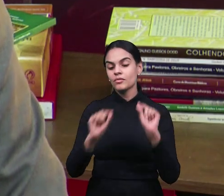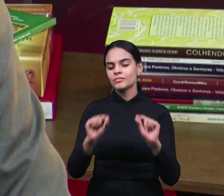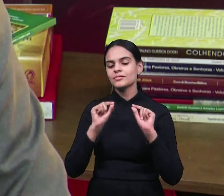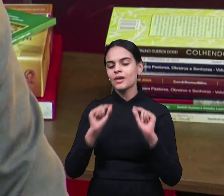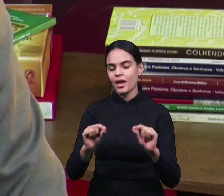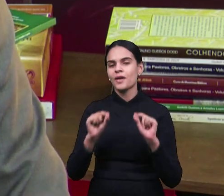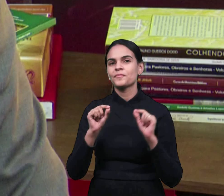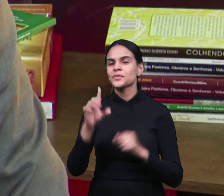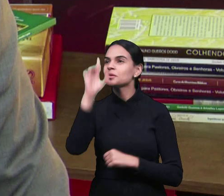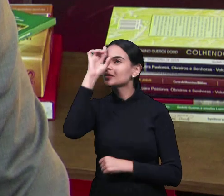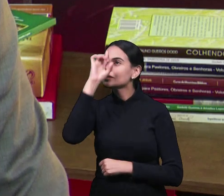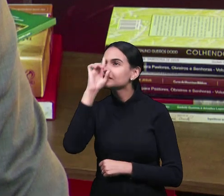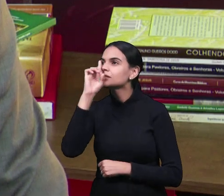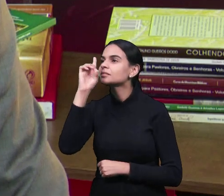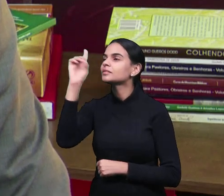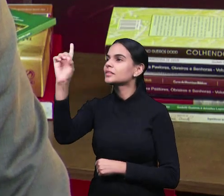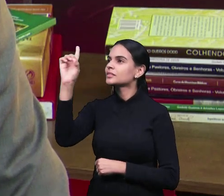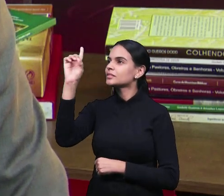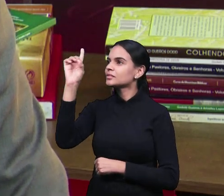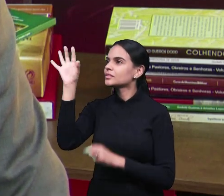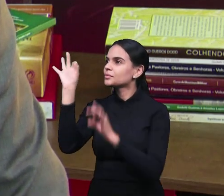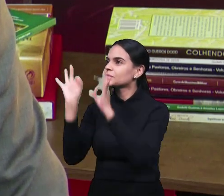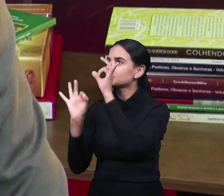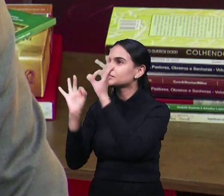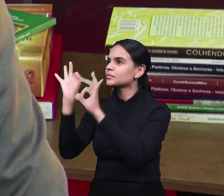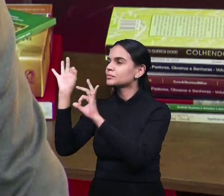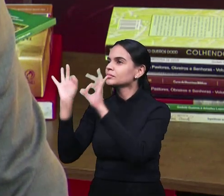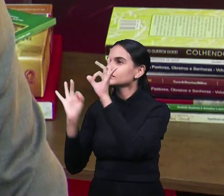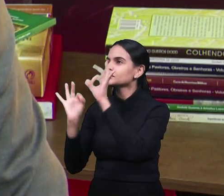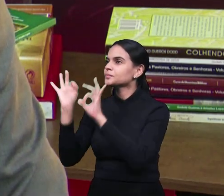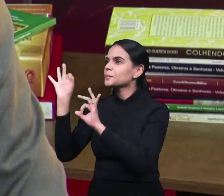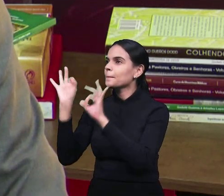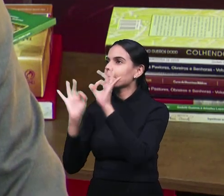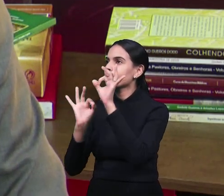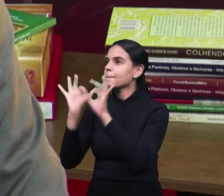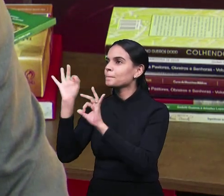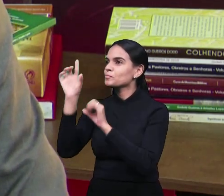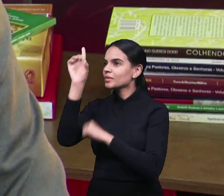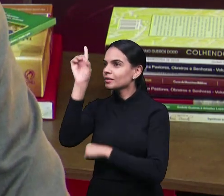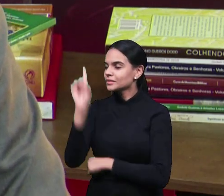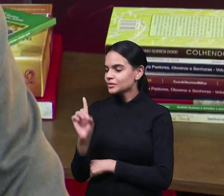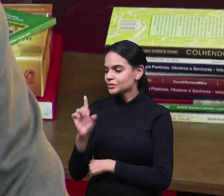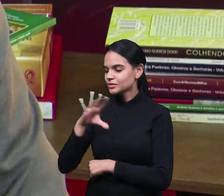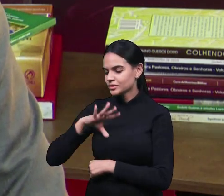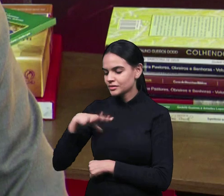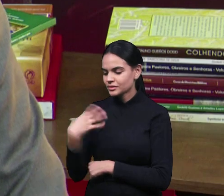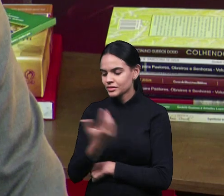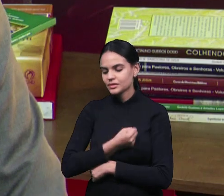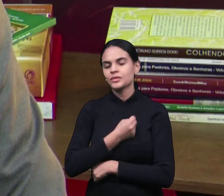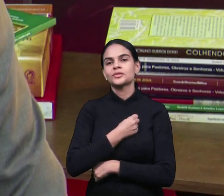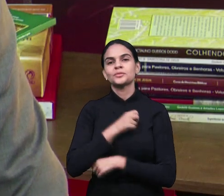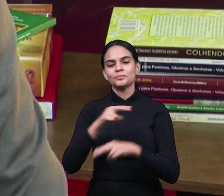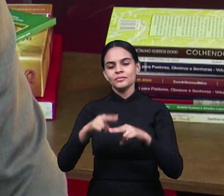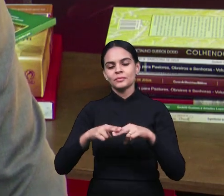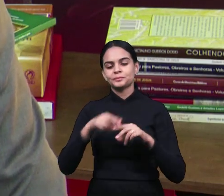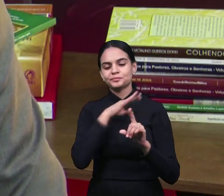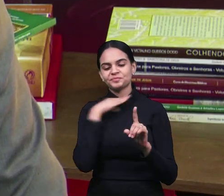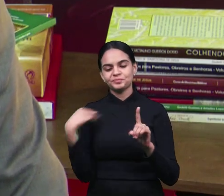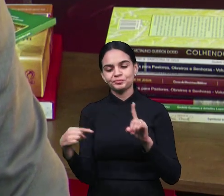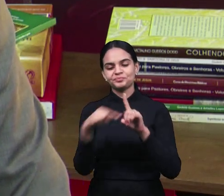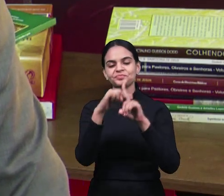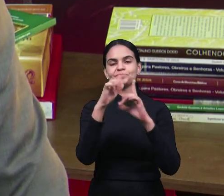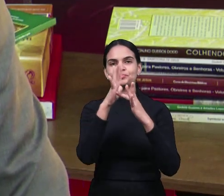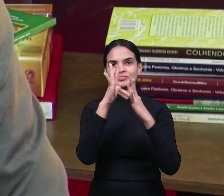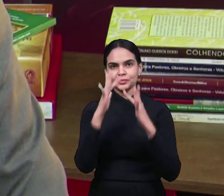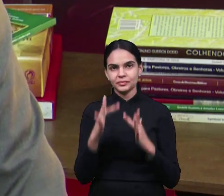nós uma eternidade através do Filho Jesus. O mesmo Jesus que está sendo profetizado aqui, que foi dado por